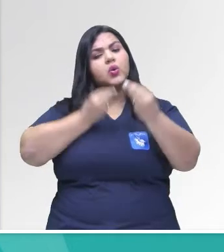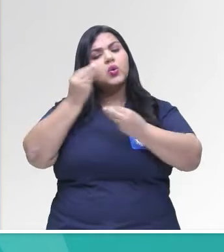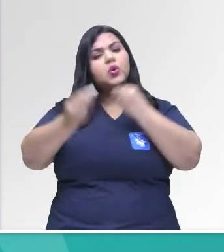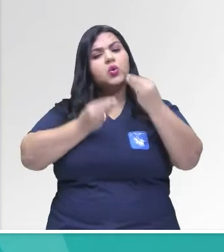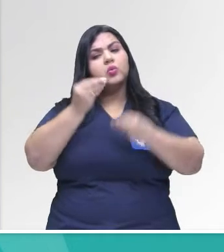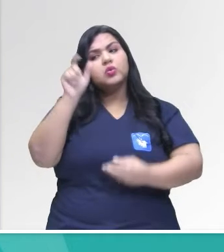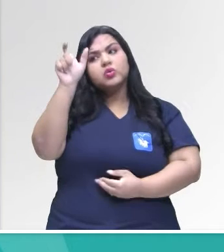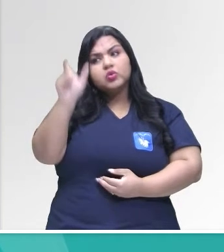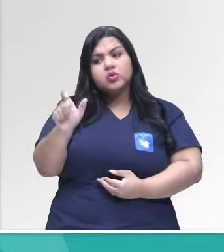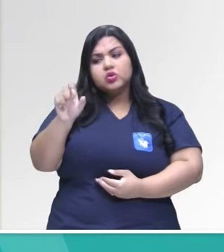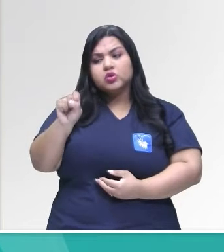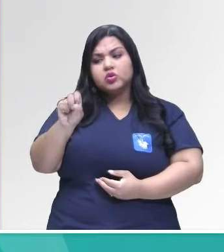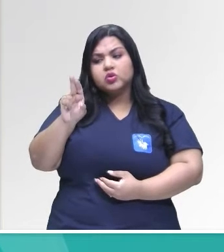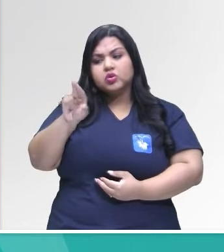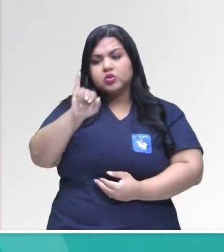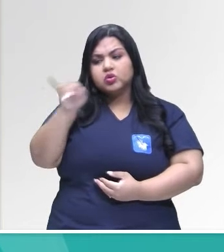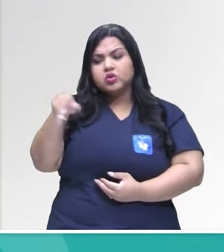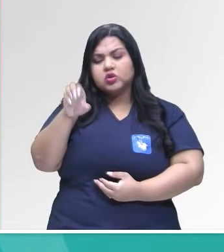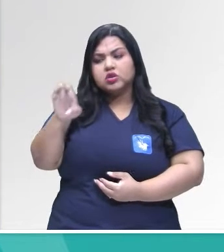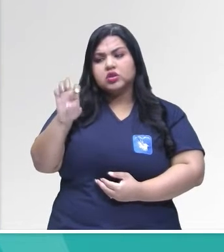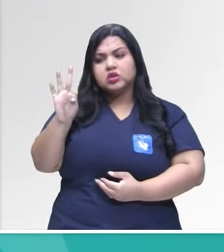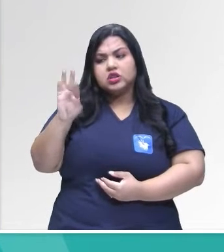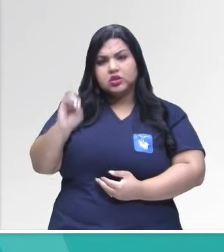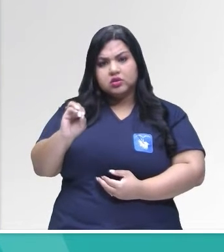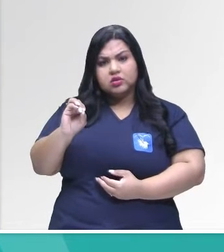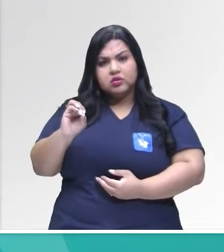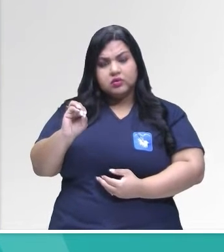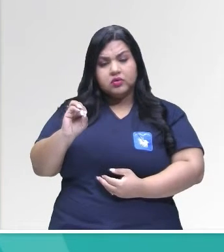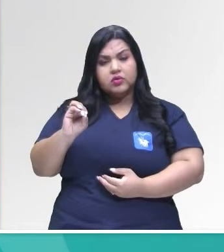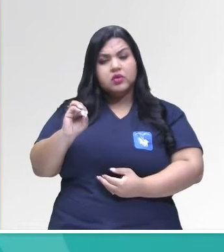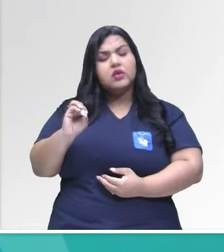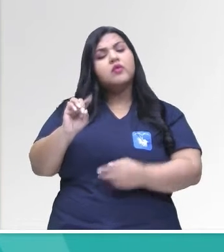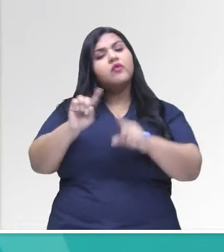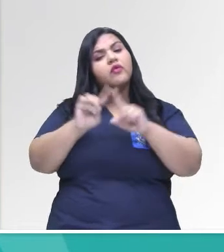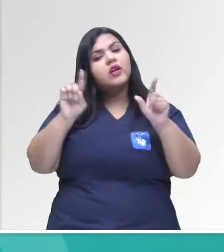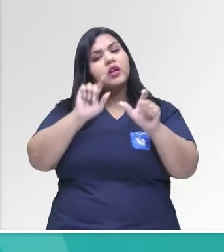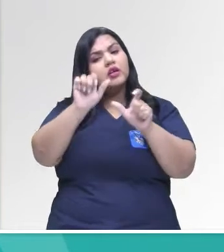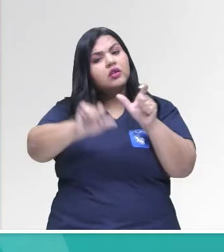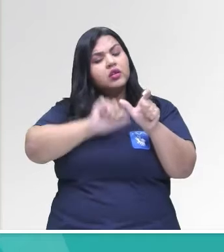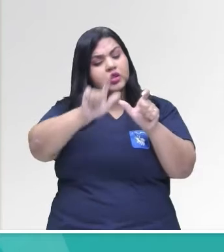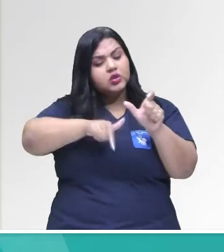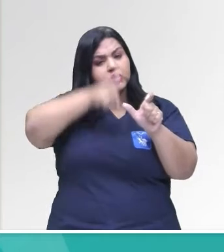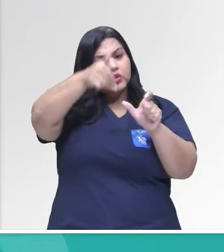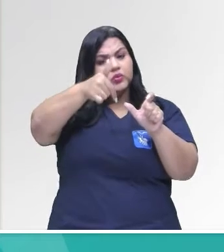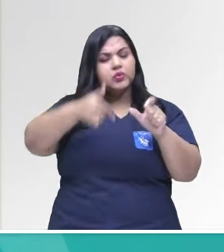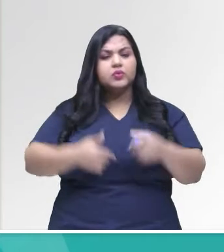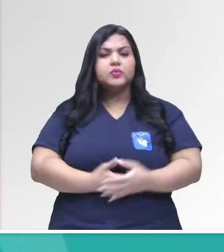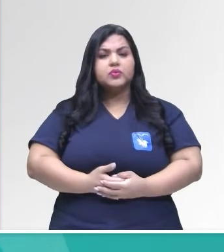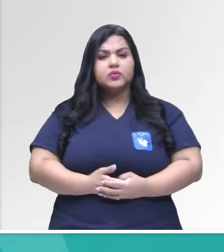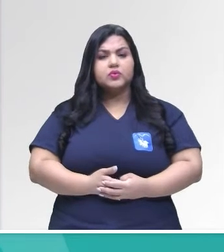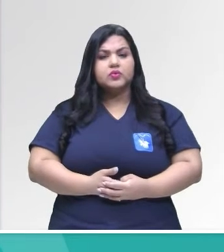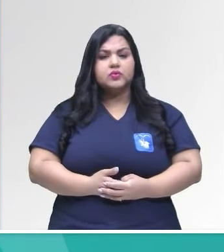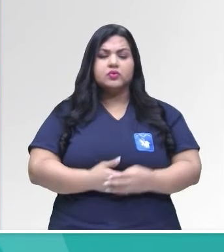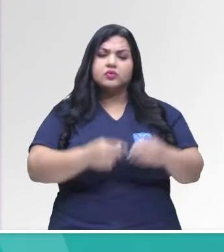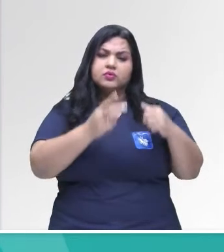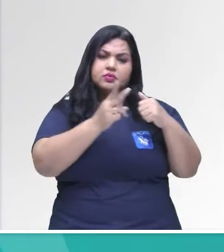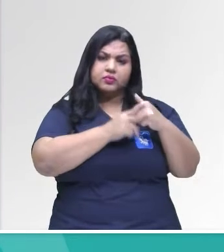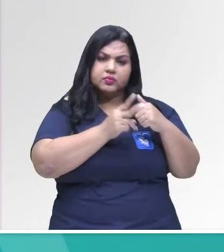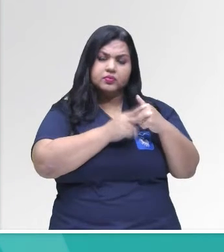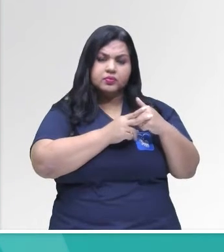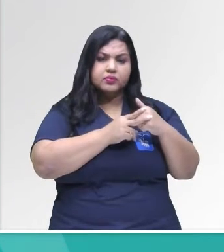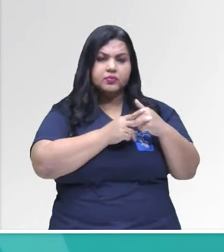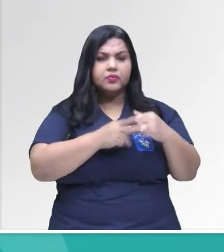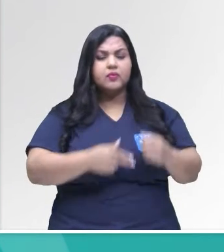sujeito, e não é ele que vai praticar a ação, mas ele vai sofrer a ação do verbo,